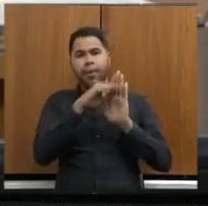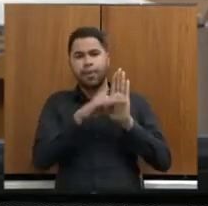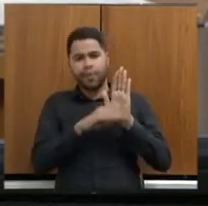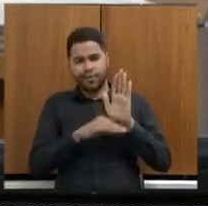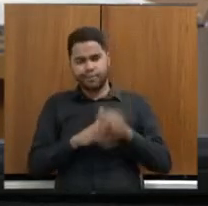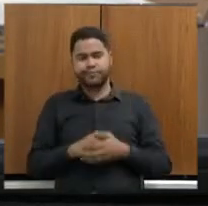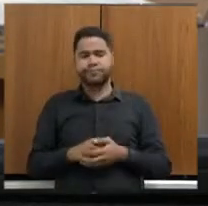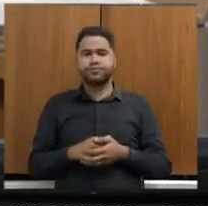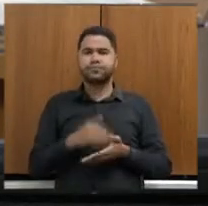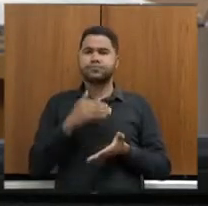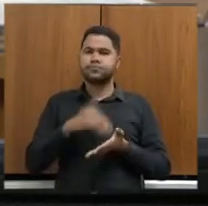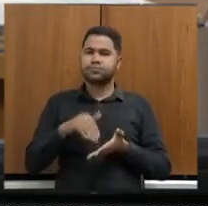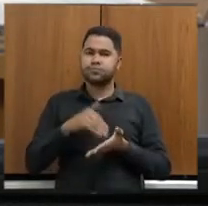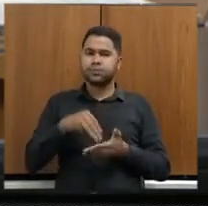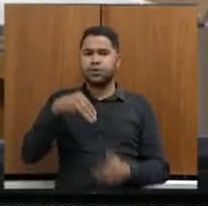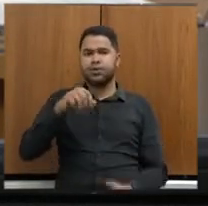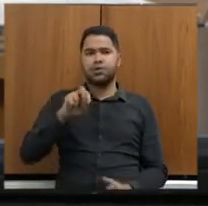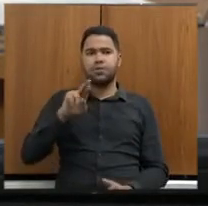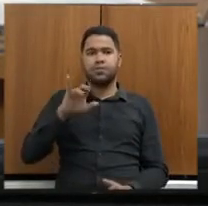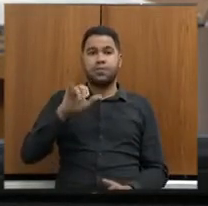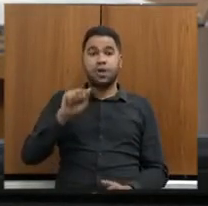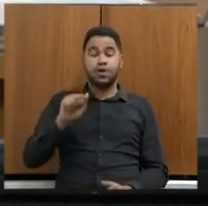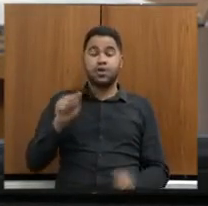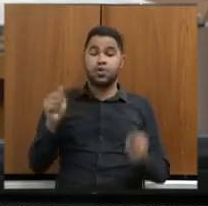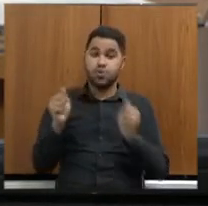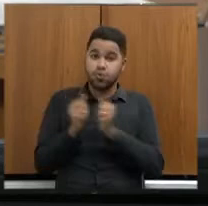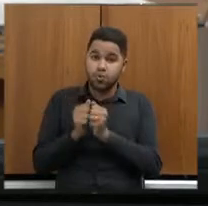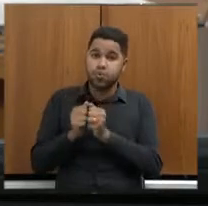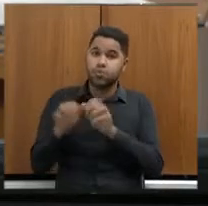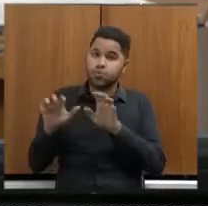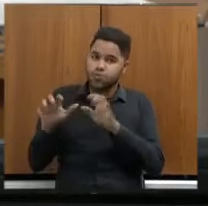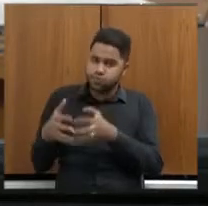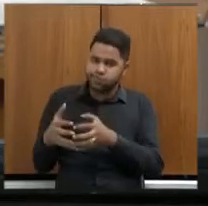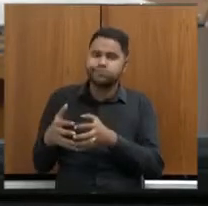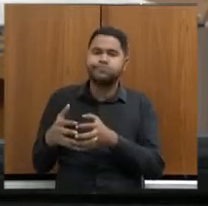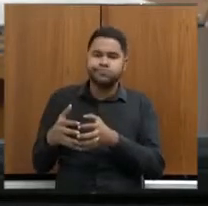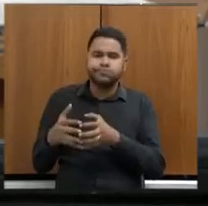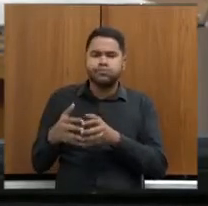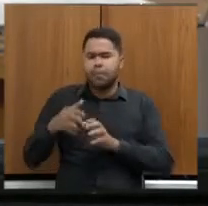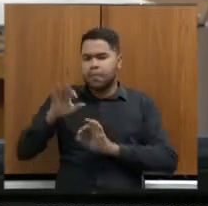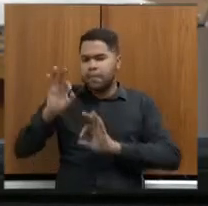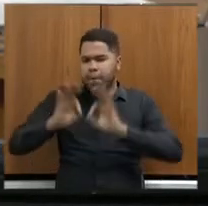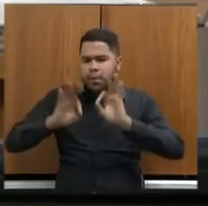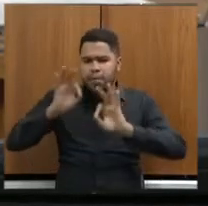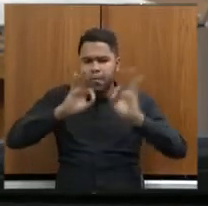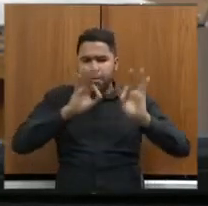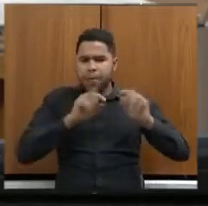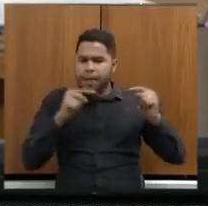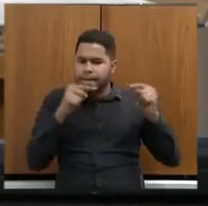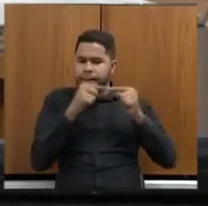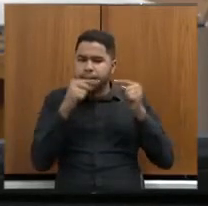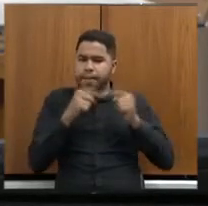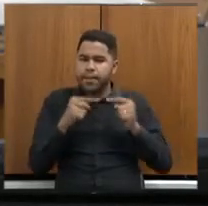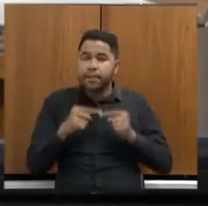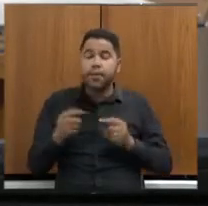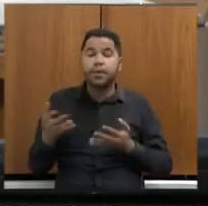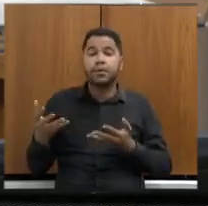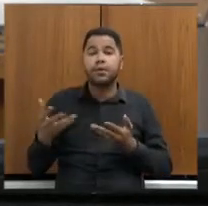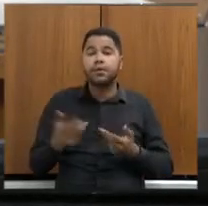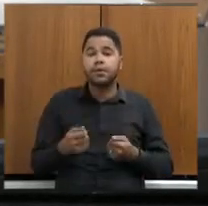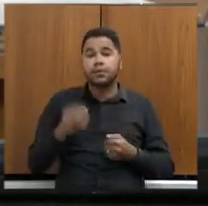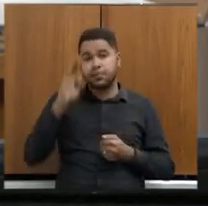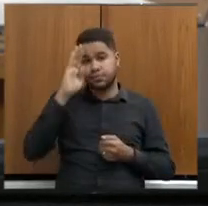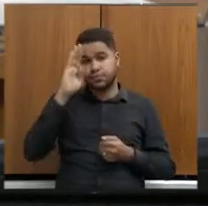a secretária Marília e a sua equipe entender a necessidade de fazer as modificações devidas para atender principalmente